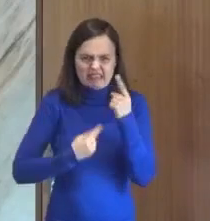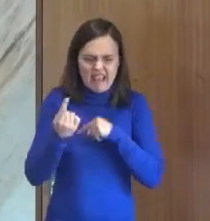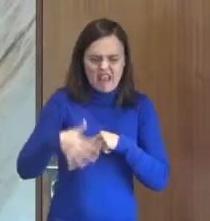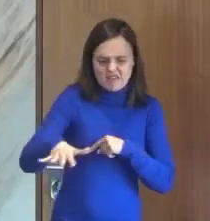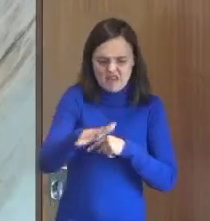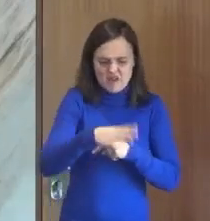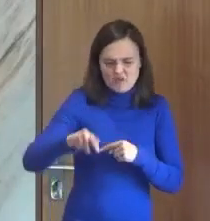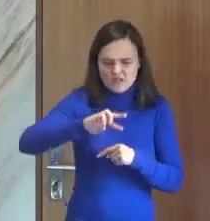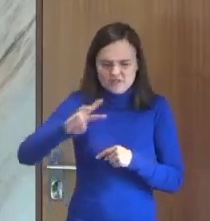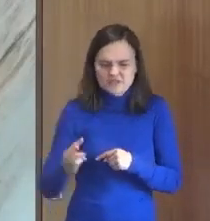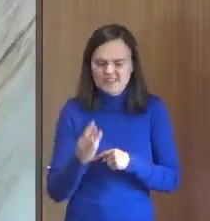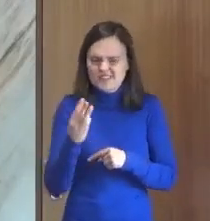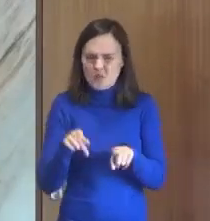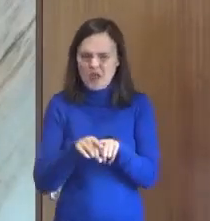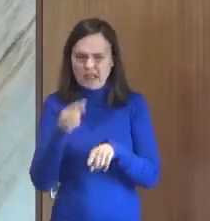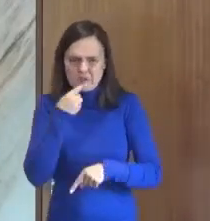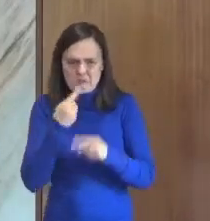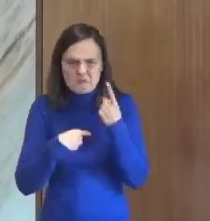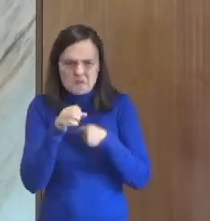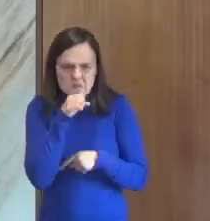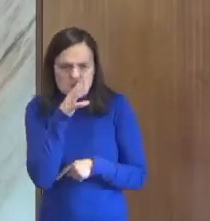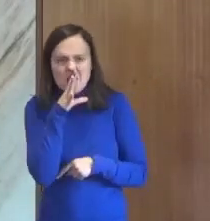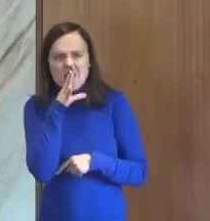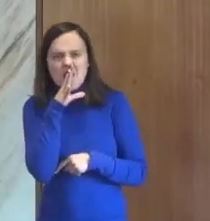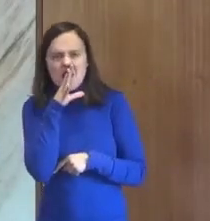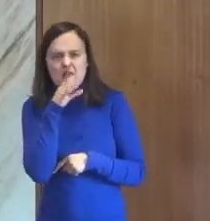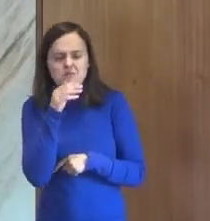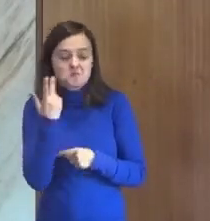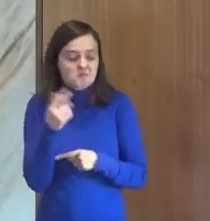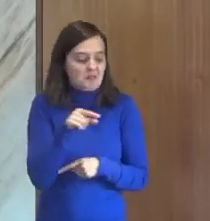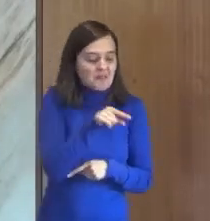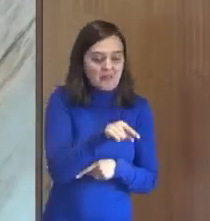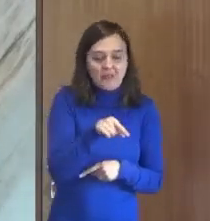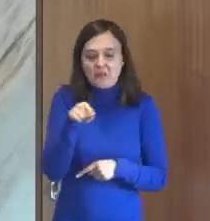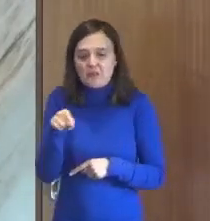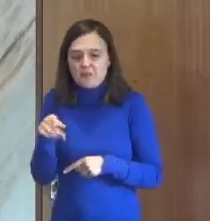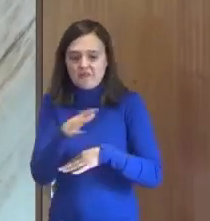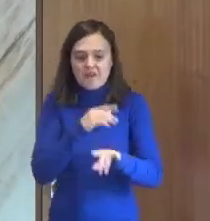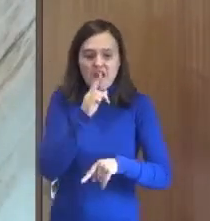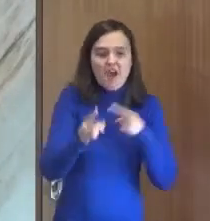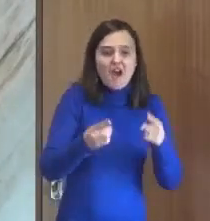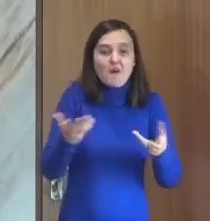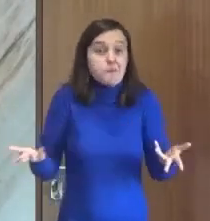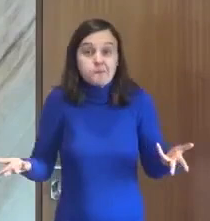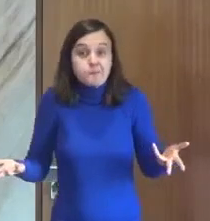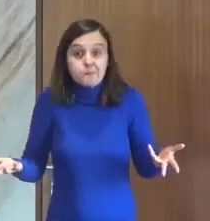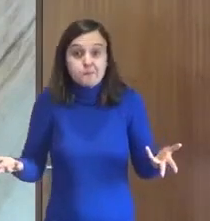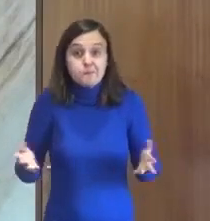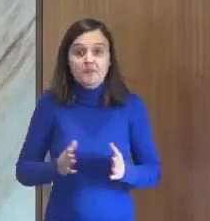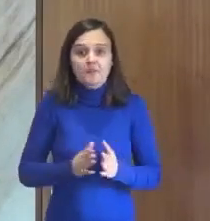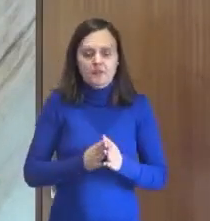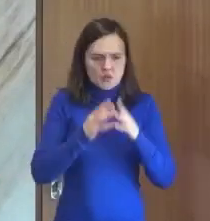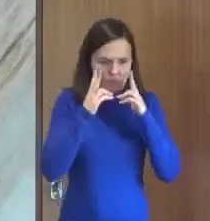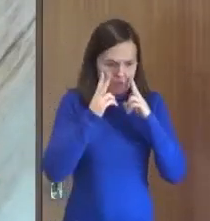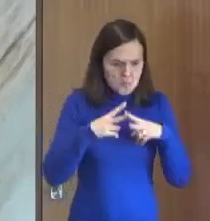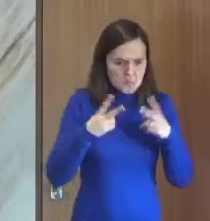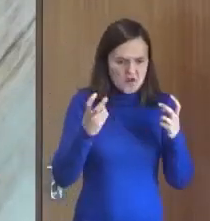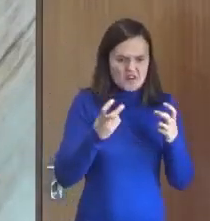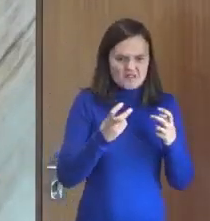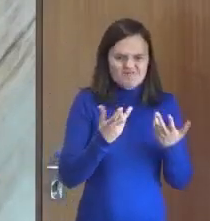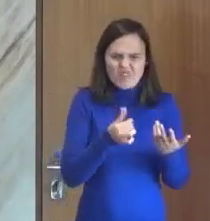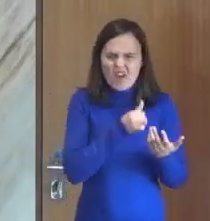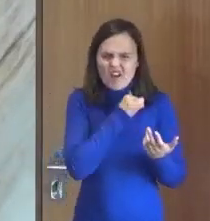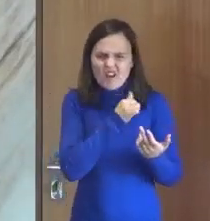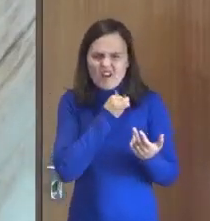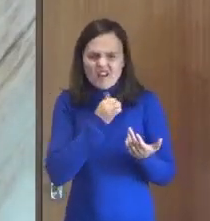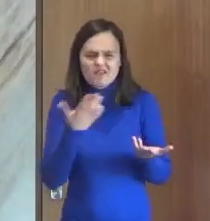que ainda causa espanto. Quem de um, quem de outro faz, grande descuido.